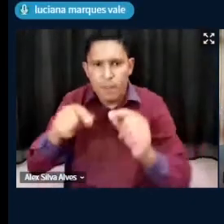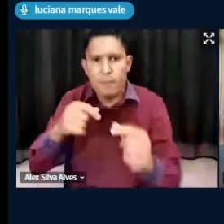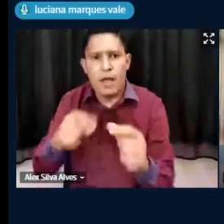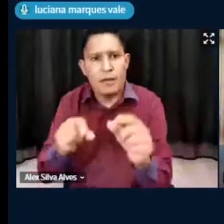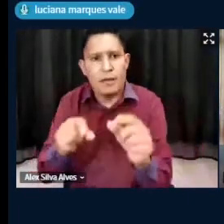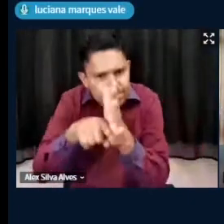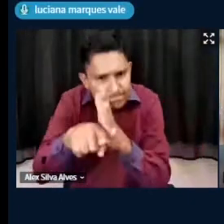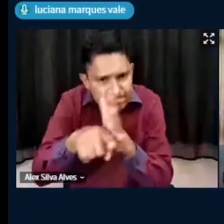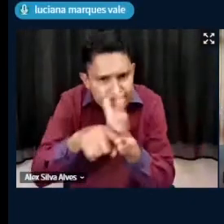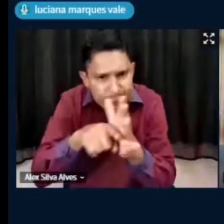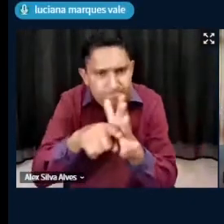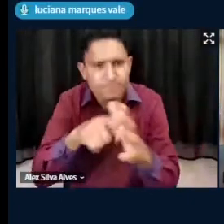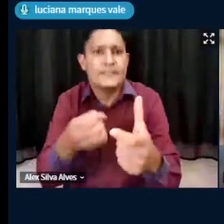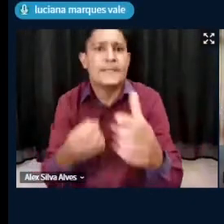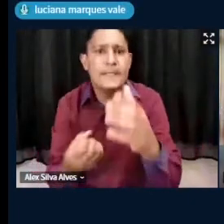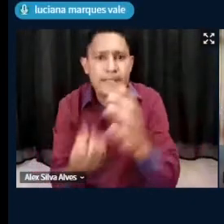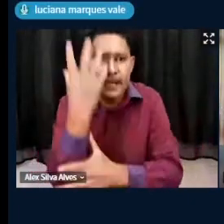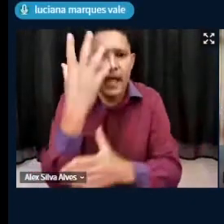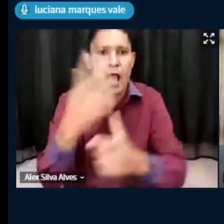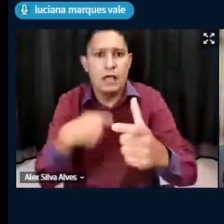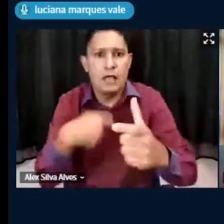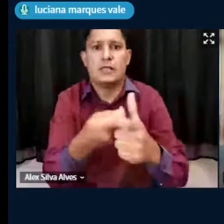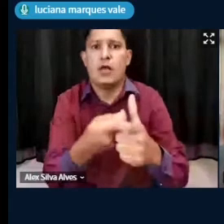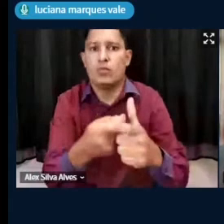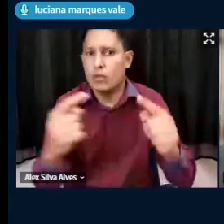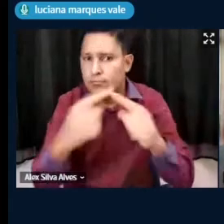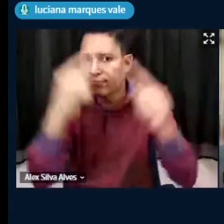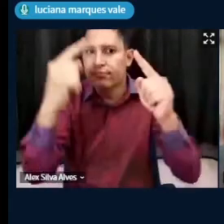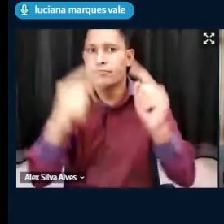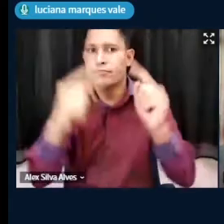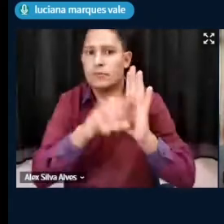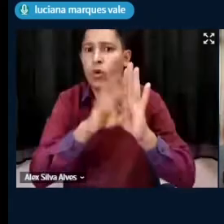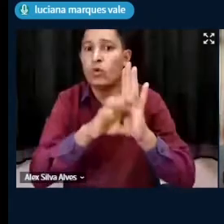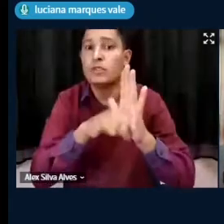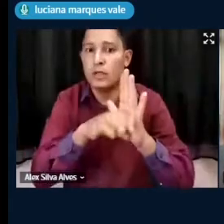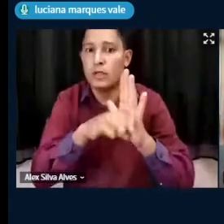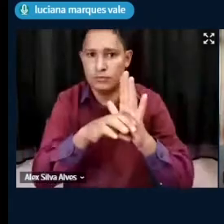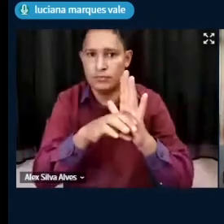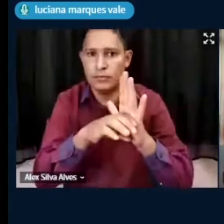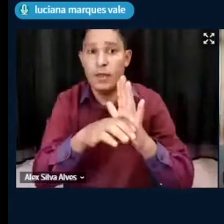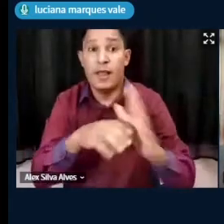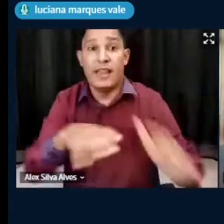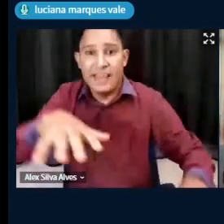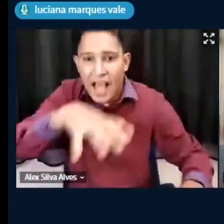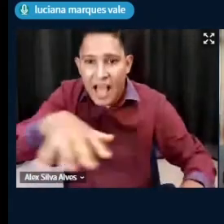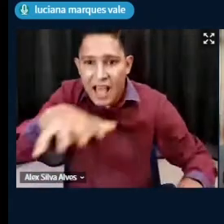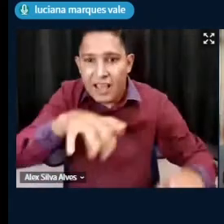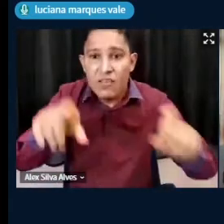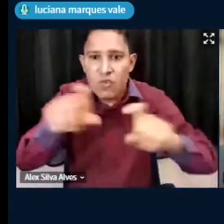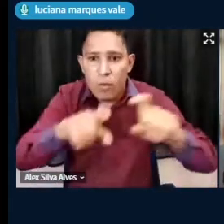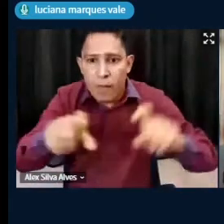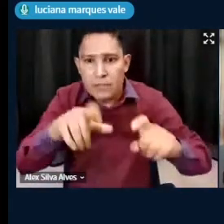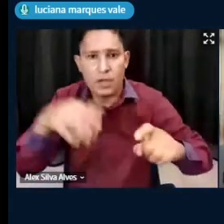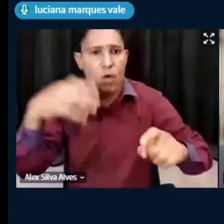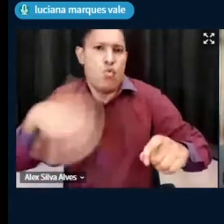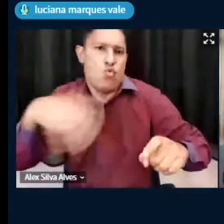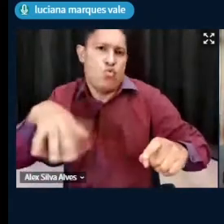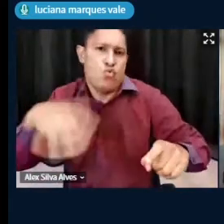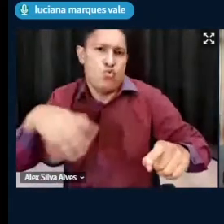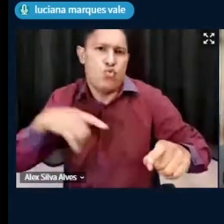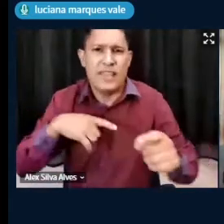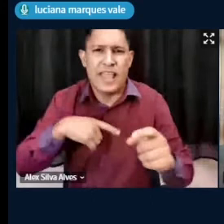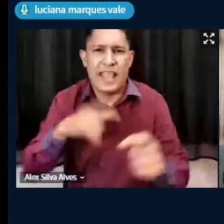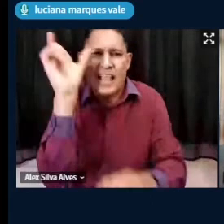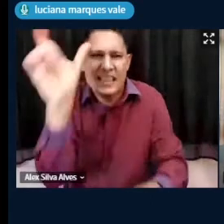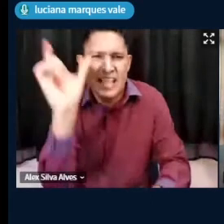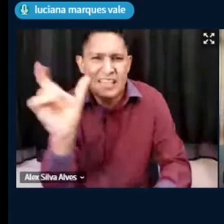que foram selecionados para pesquisa e foram criados os seus respectivos sinais termos a partir do